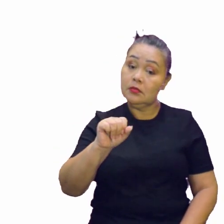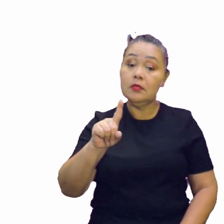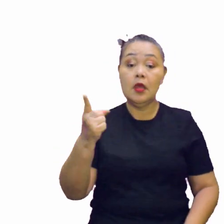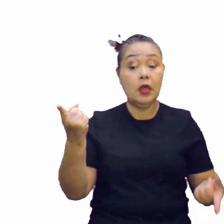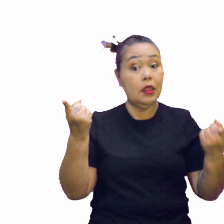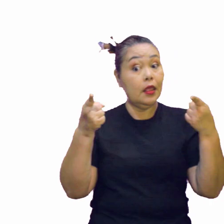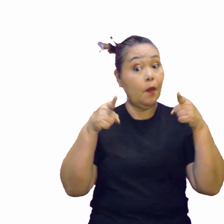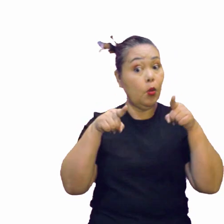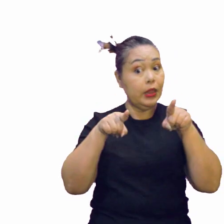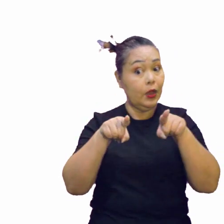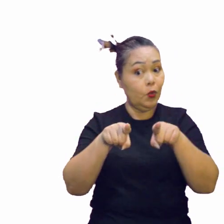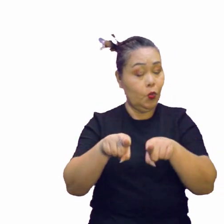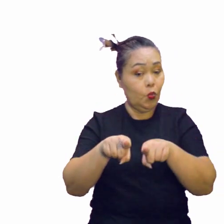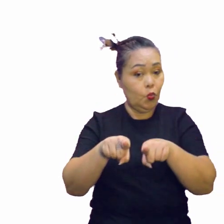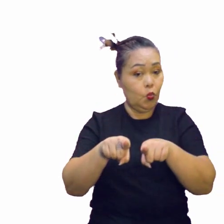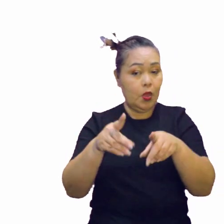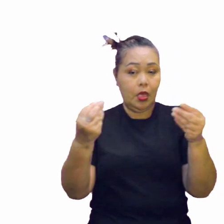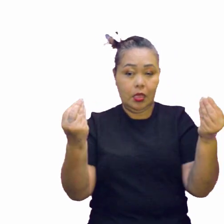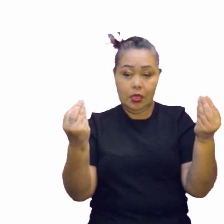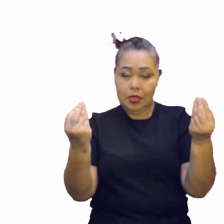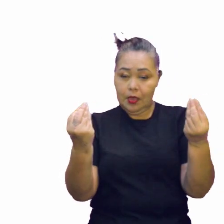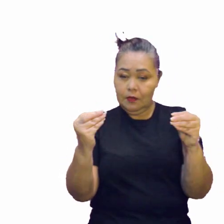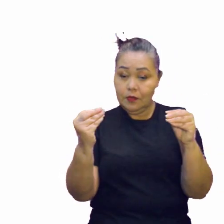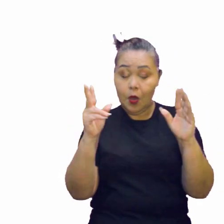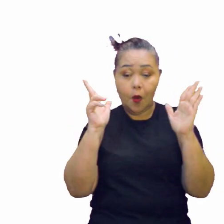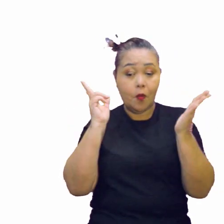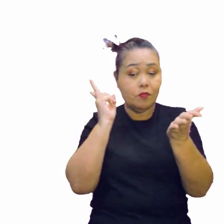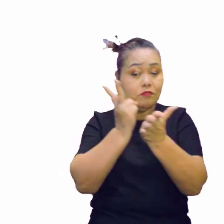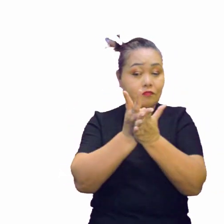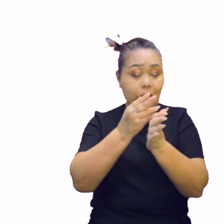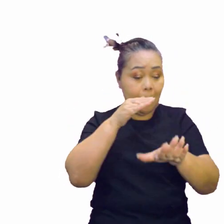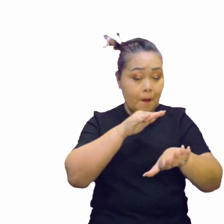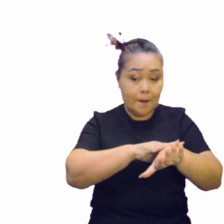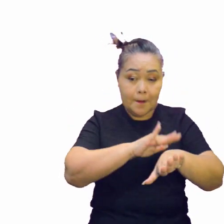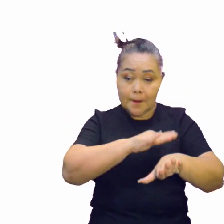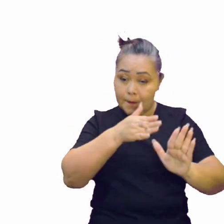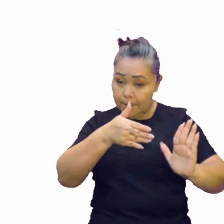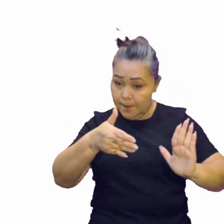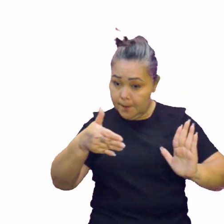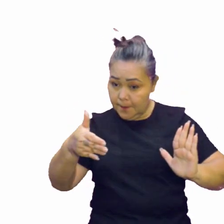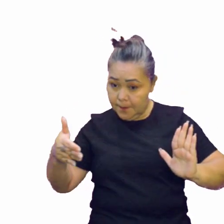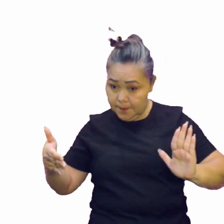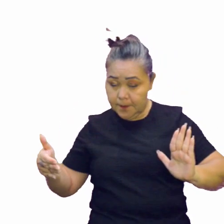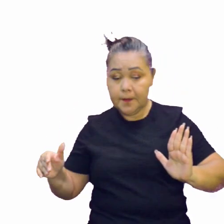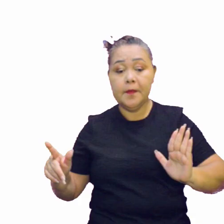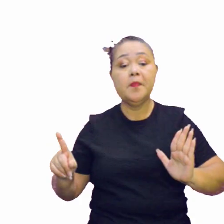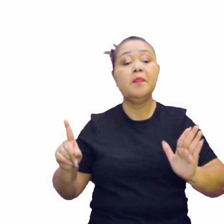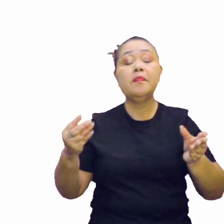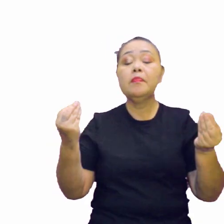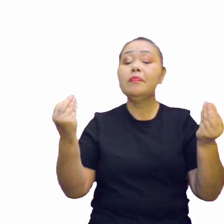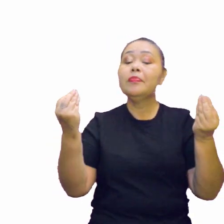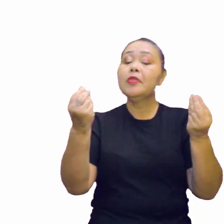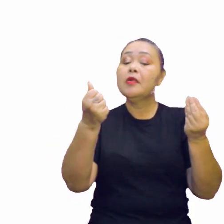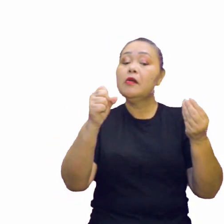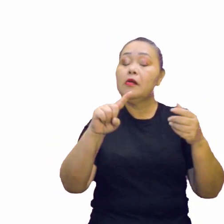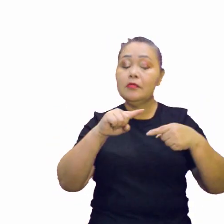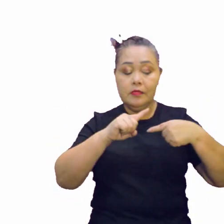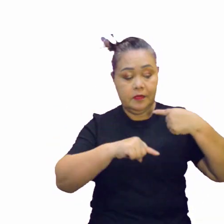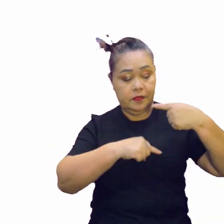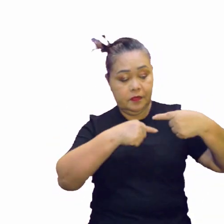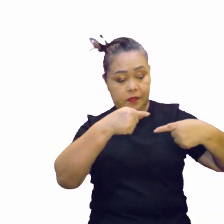é implementação no mesmo período de tempo, e SAFs